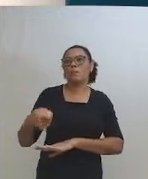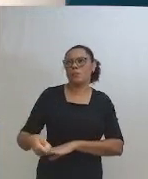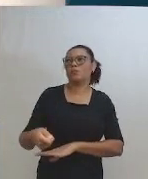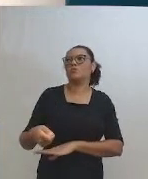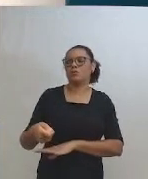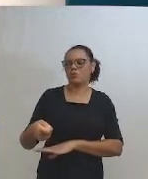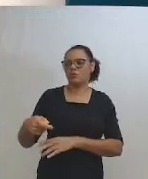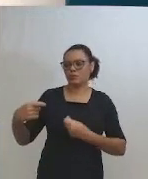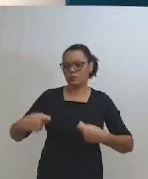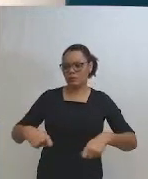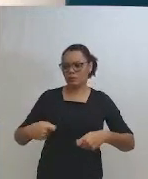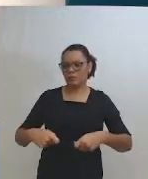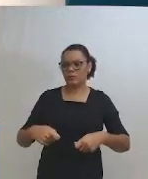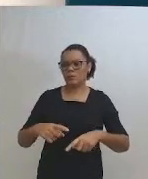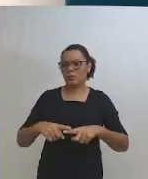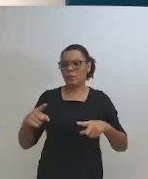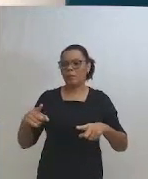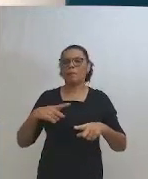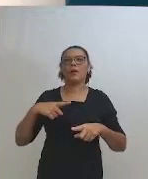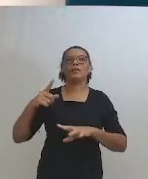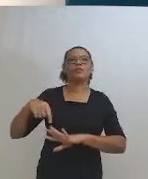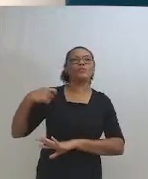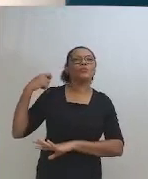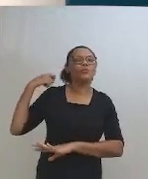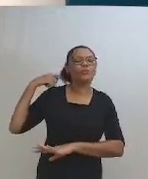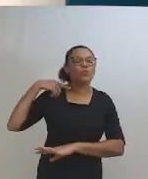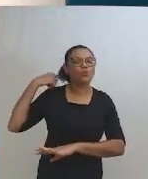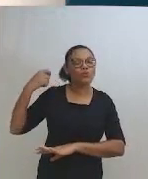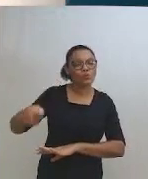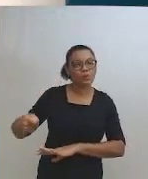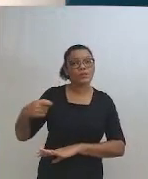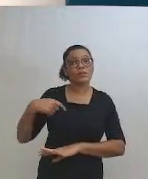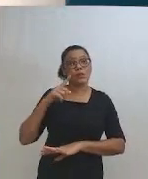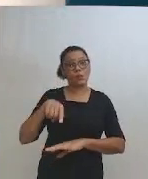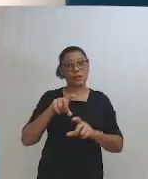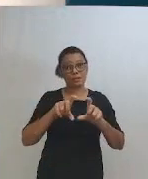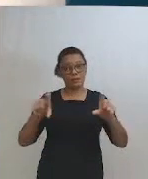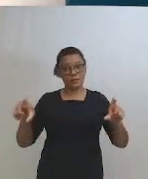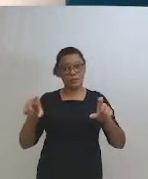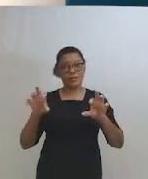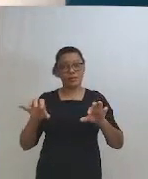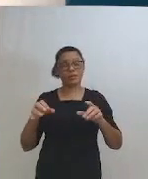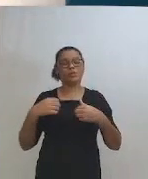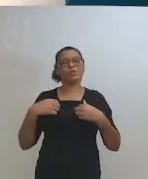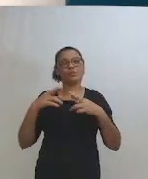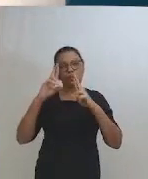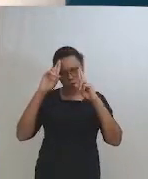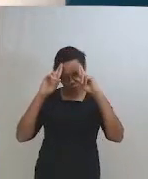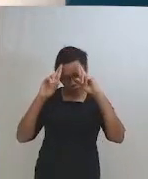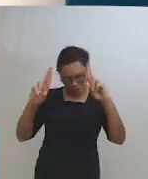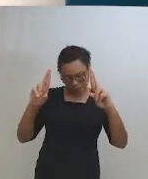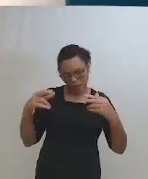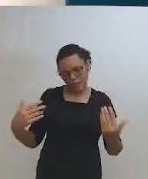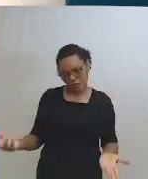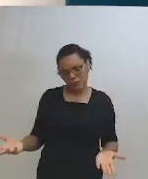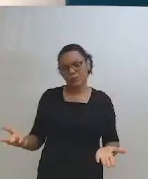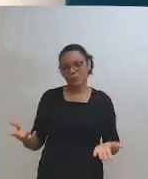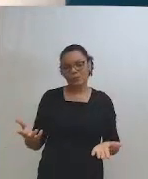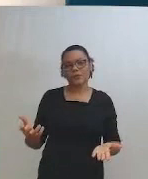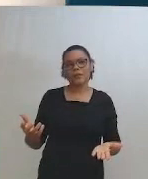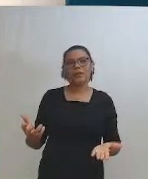sim a um juízo de conveniência. E esta citação, com todo respeito à orientação da Procuradoria e